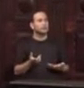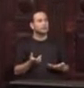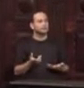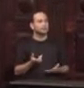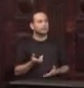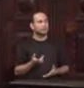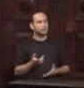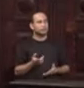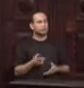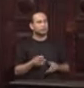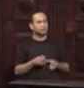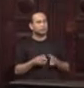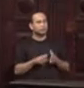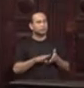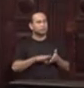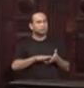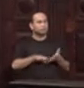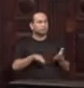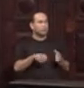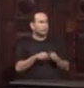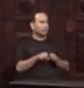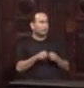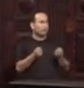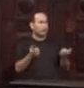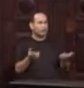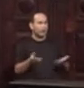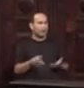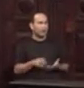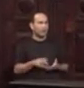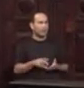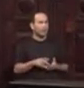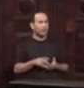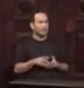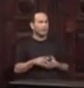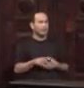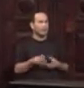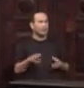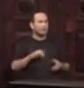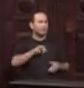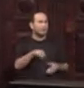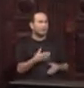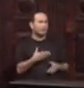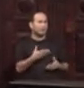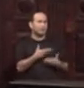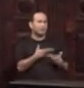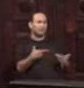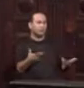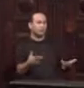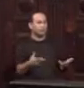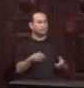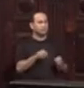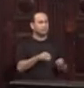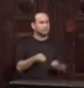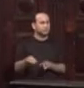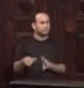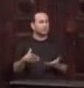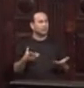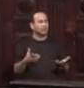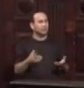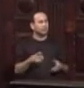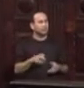desmonte, de desmanche, de sucateamento, não é, da educação no Rio de Janeiro, e não apenas no âmbito da rede estadual.